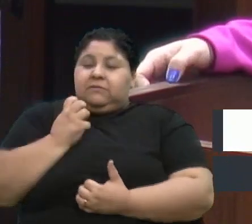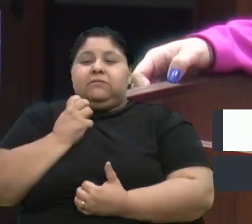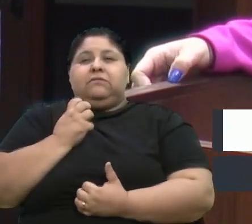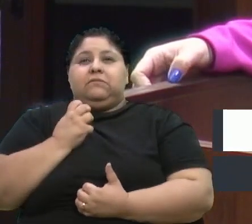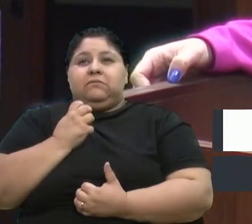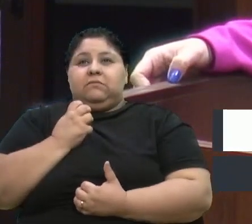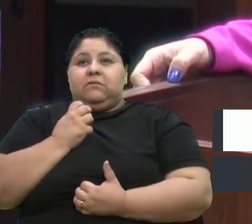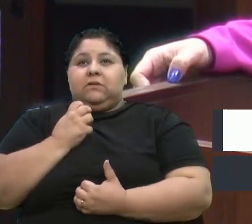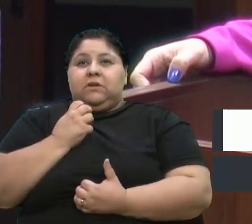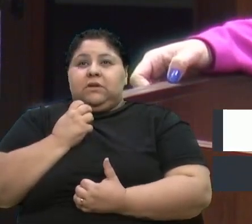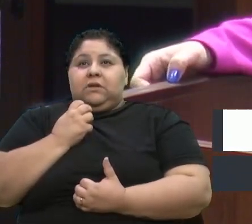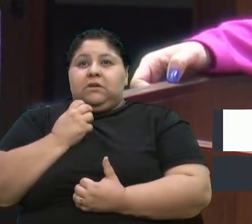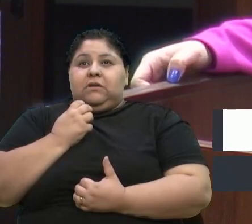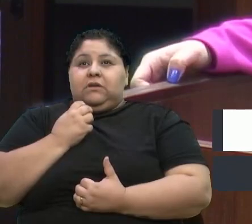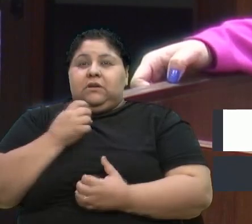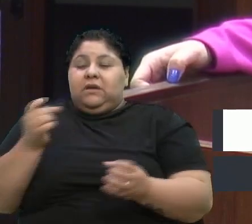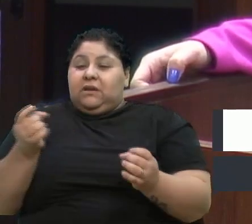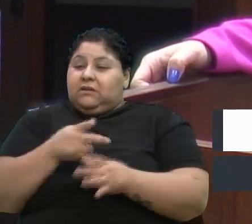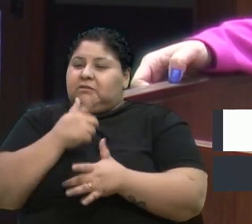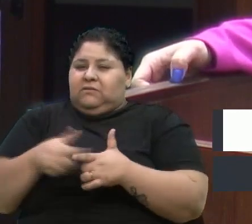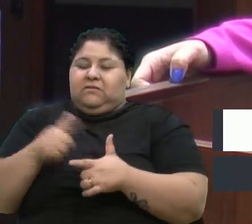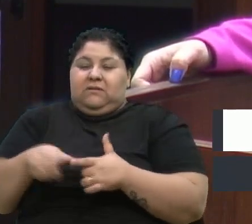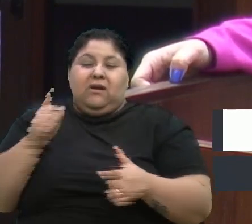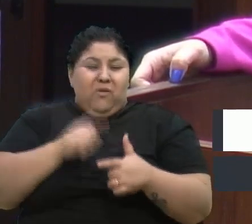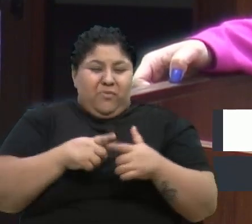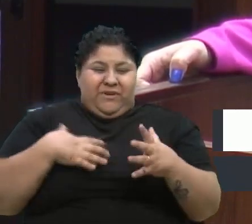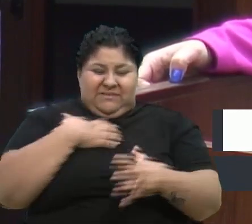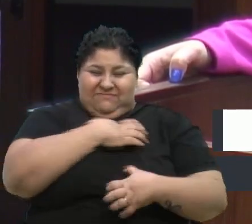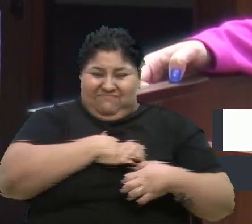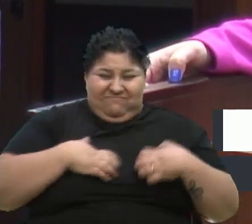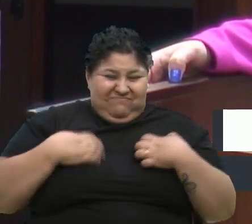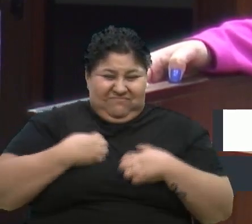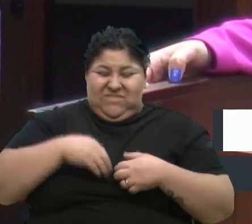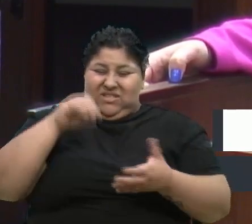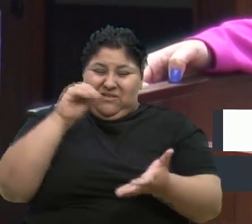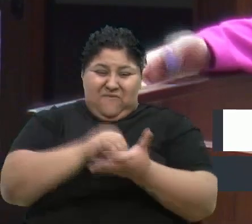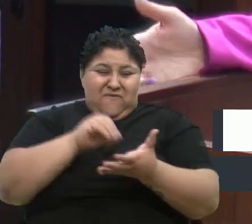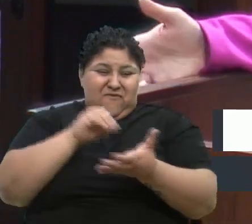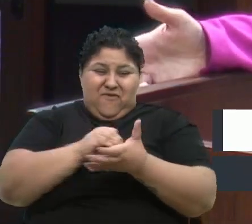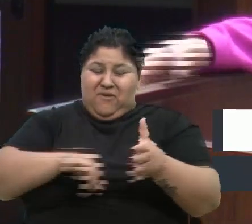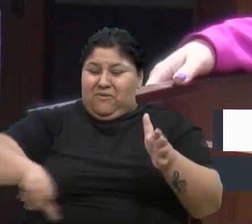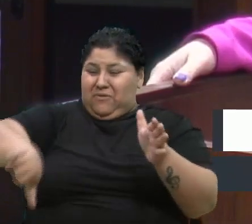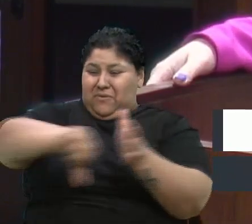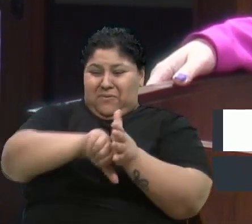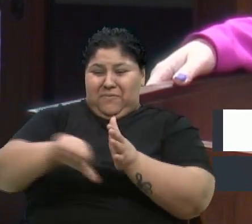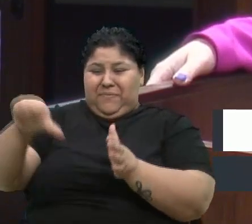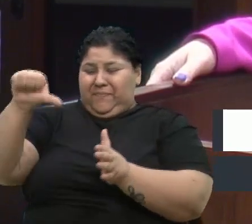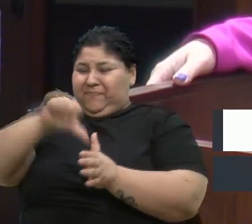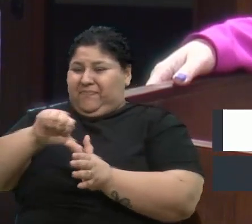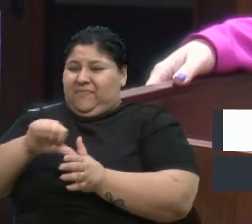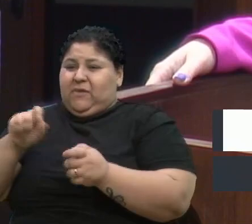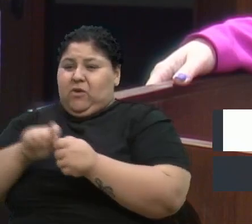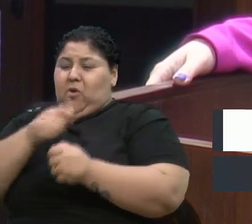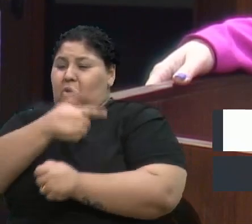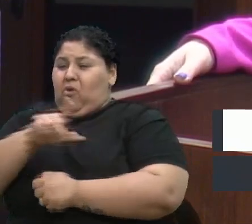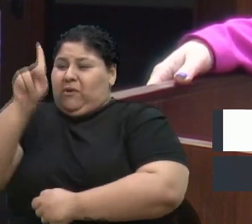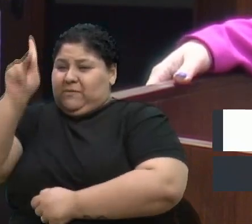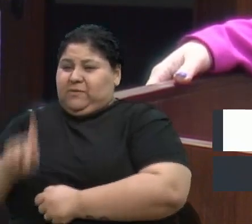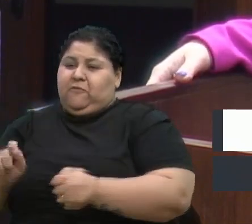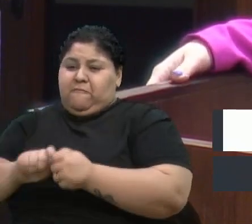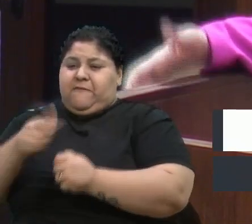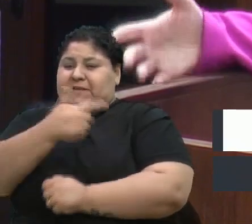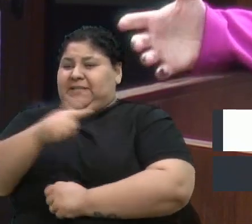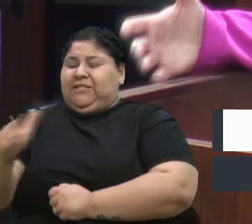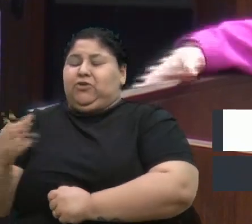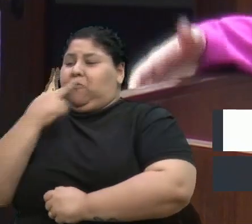desses casos, porque senão essa sensação de impunidade faz com que outras pessoas cometam esses atos e sintam que não vai